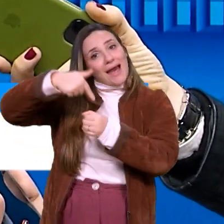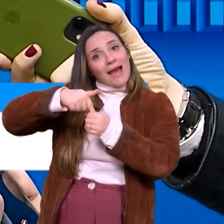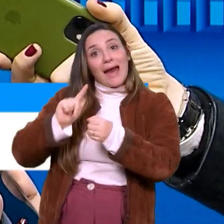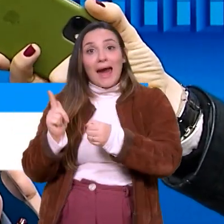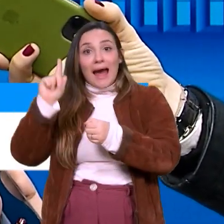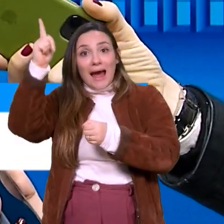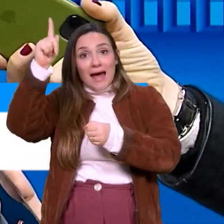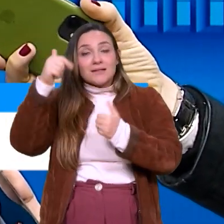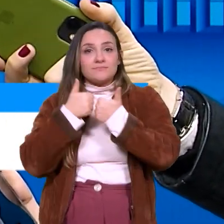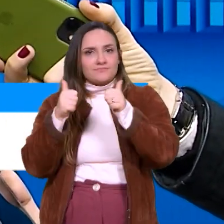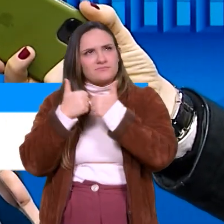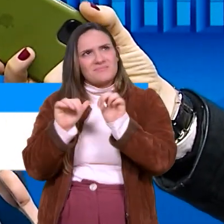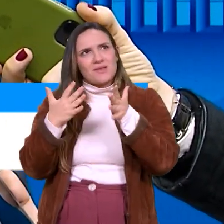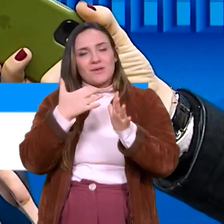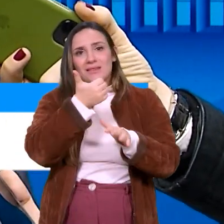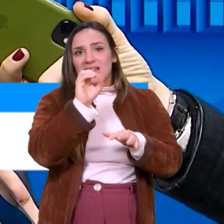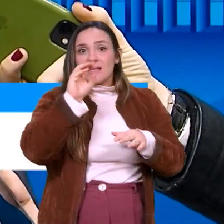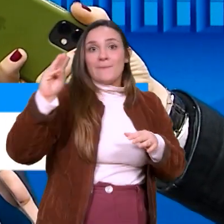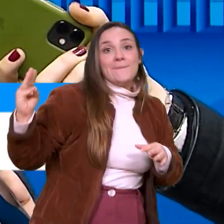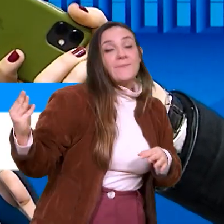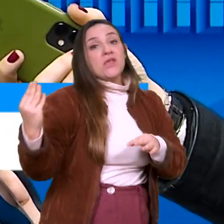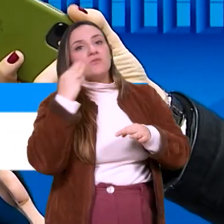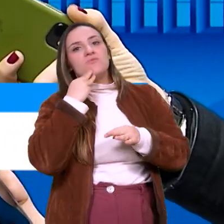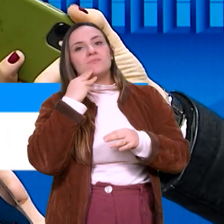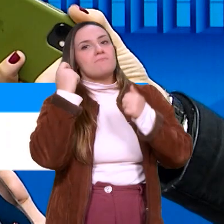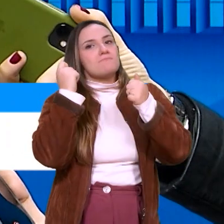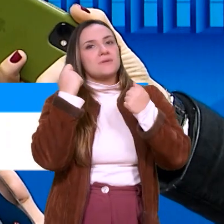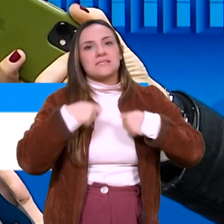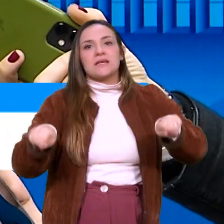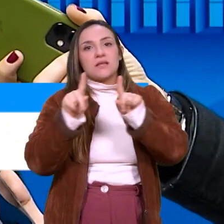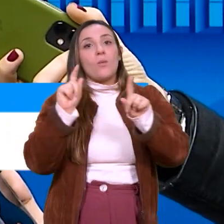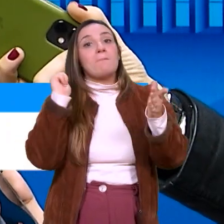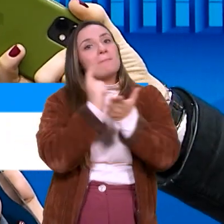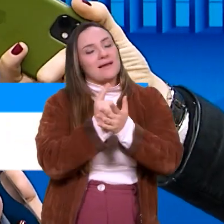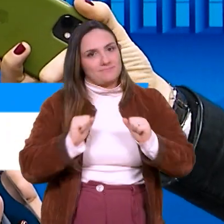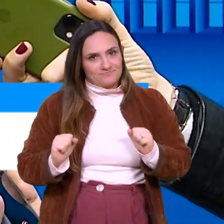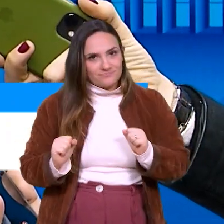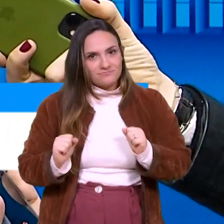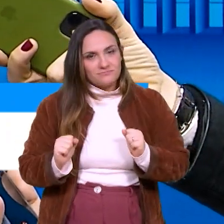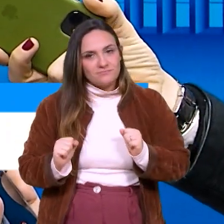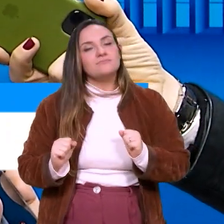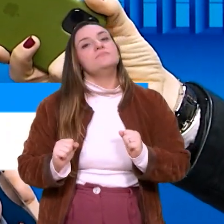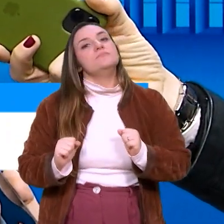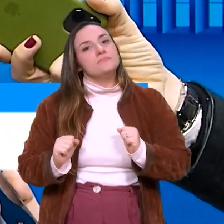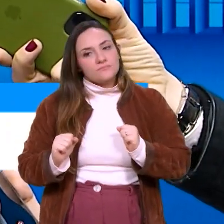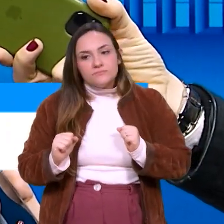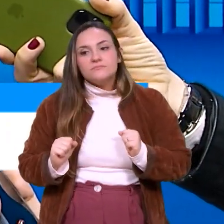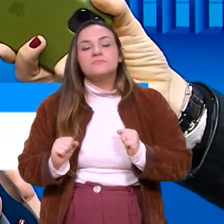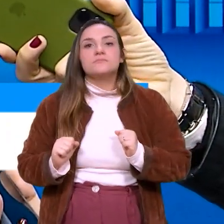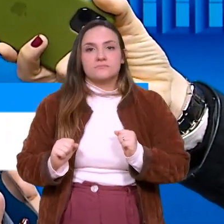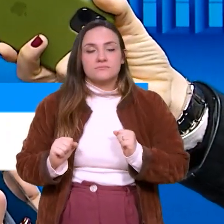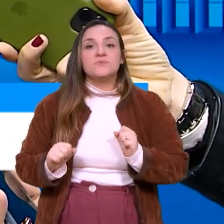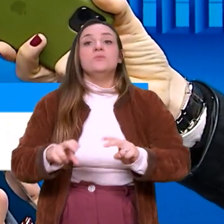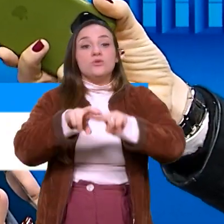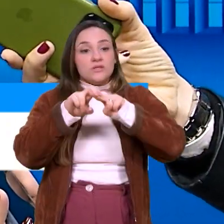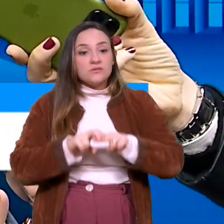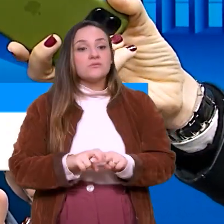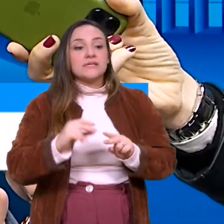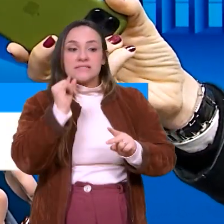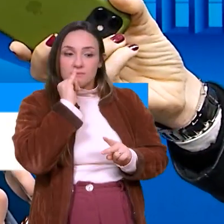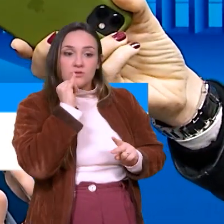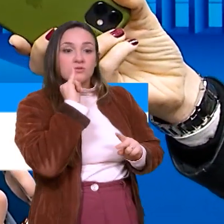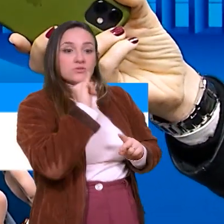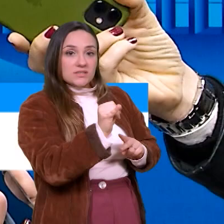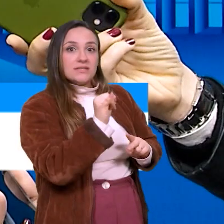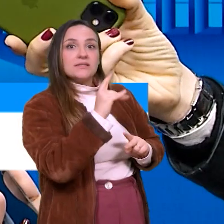incentivo é na casa de 10 milhões por ano. Nós solicitamos que esse incentivo fosse cobrado em contrapartida, que